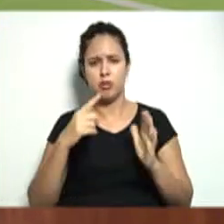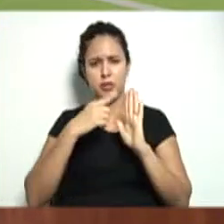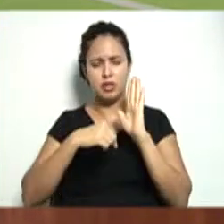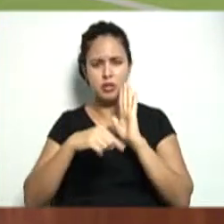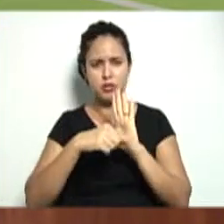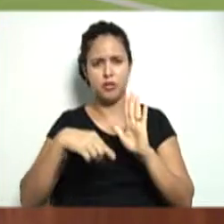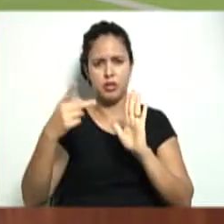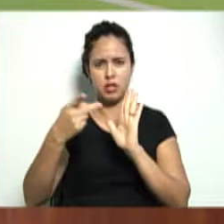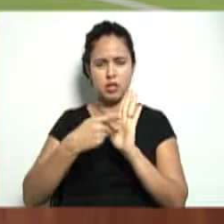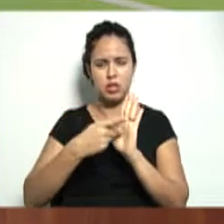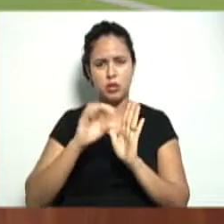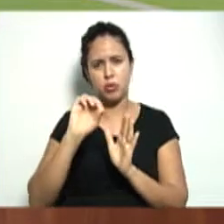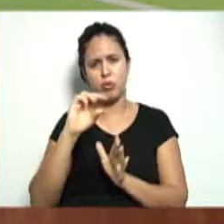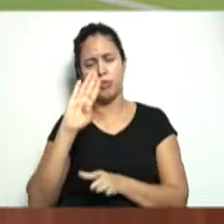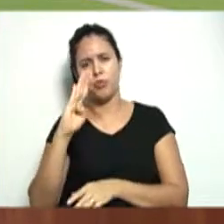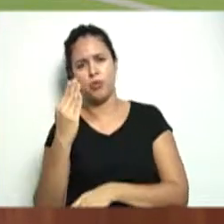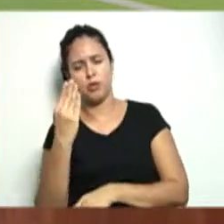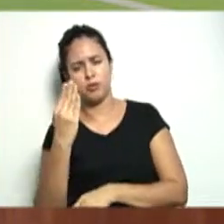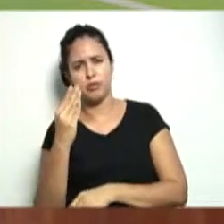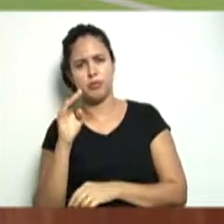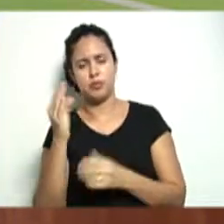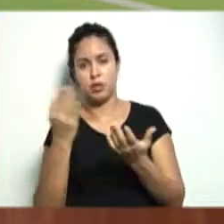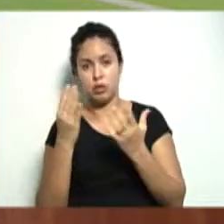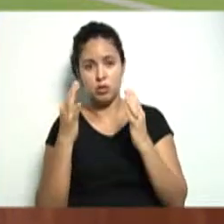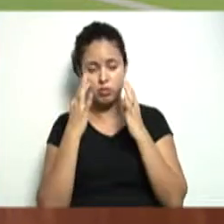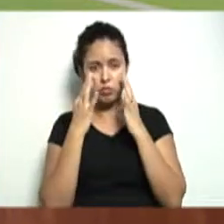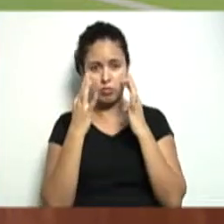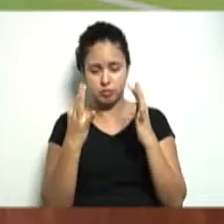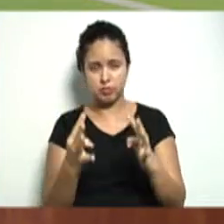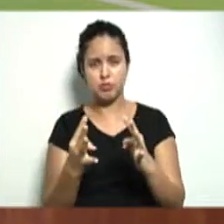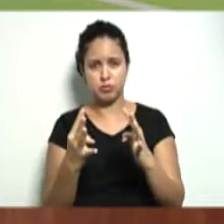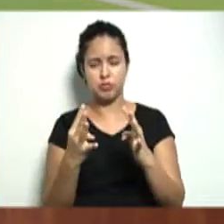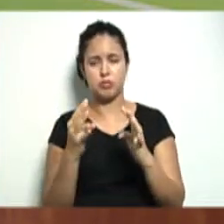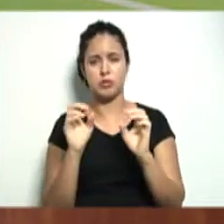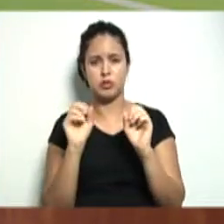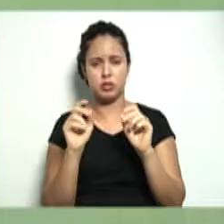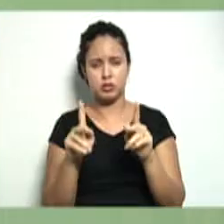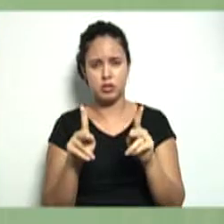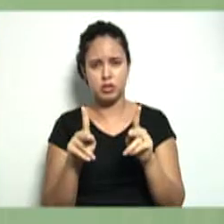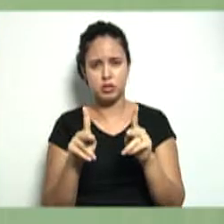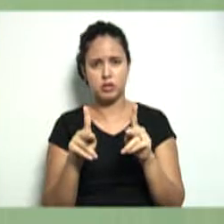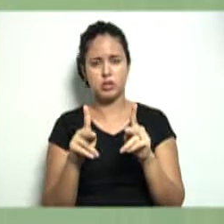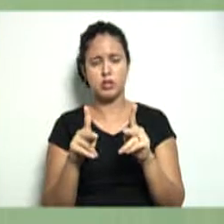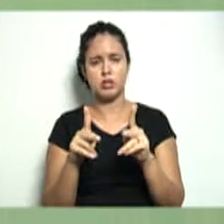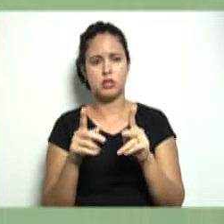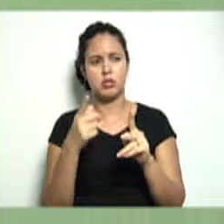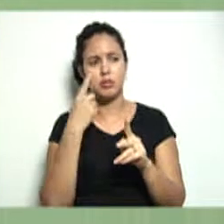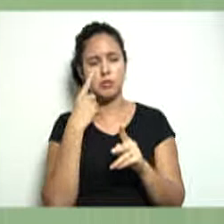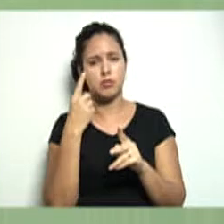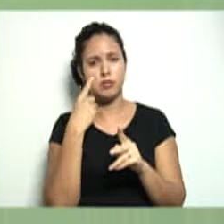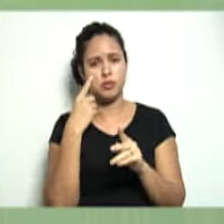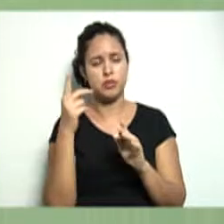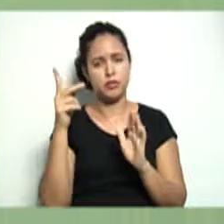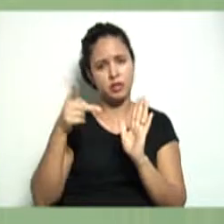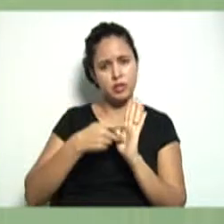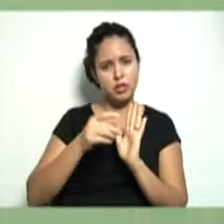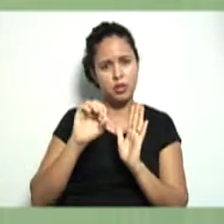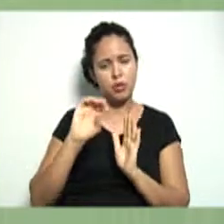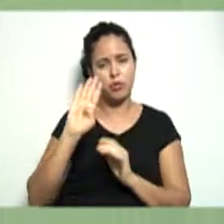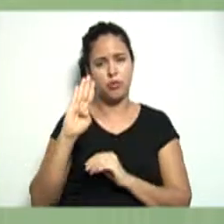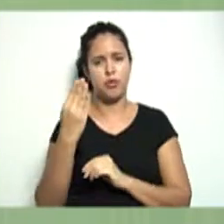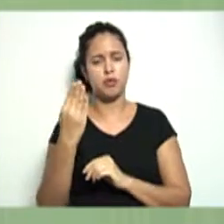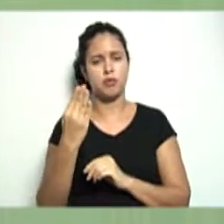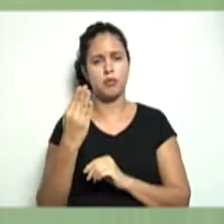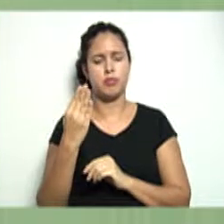se é falso. Então você acompanhe direitinho para ver se é verdadeiro ou falso. É a